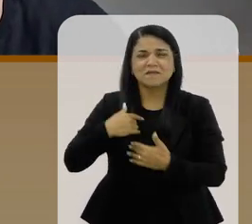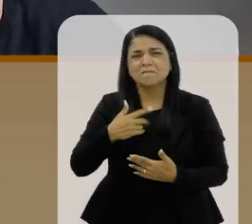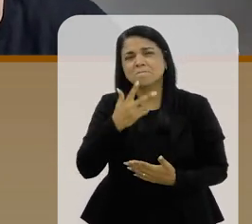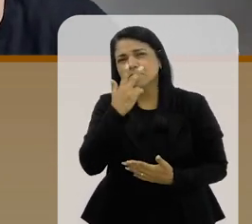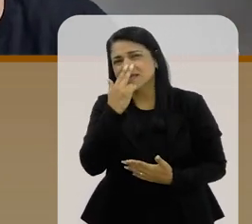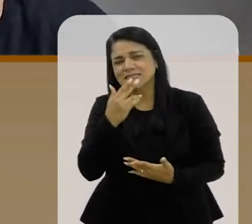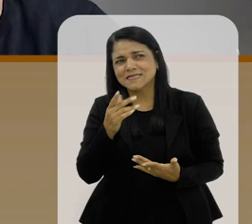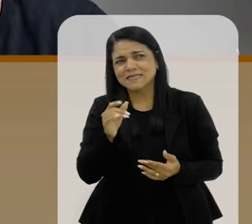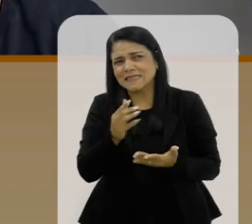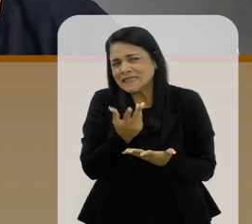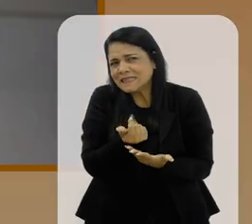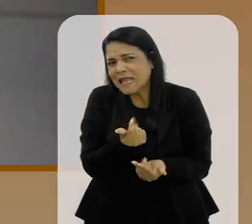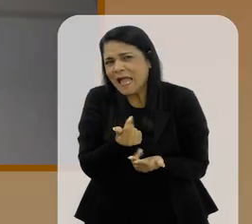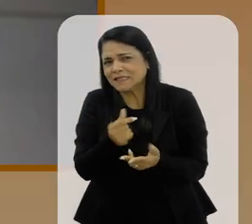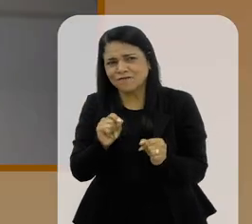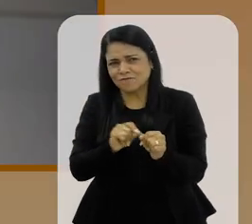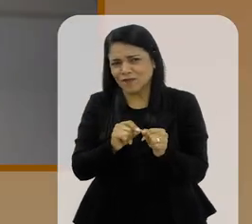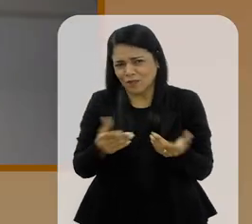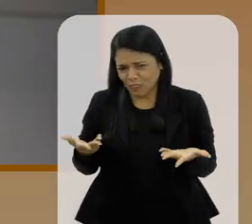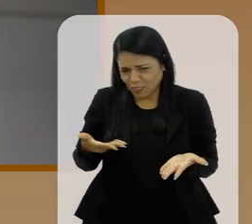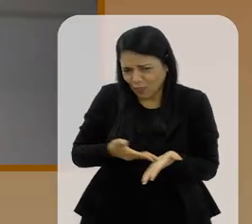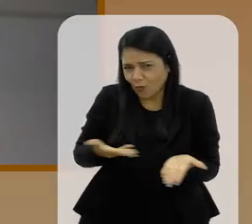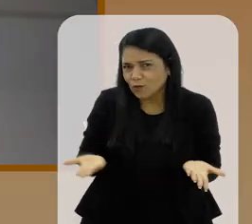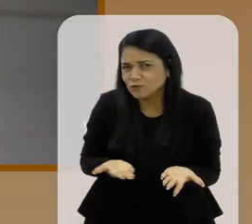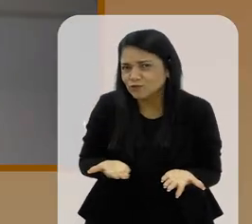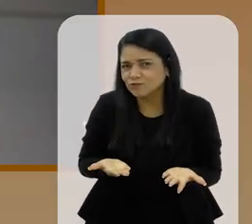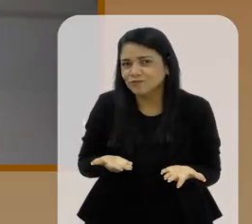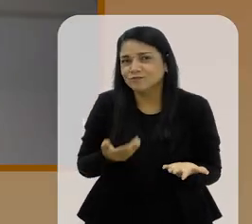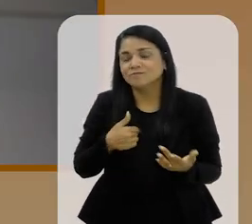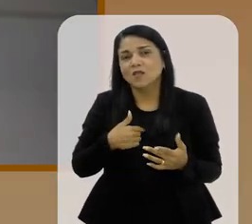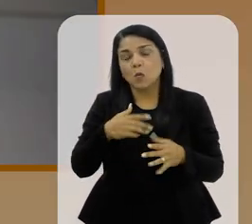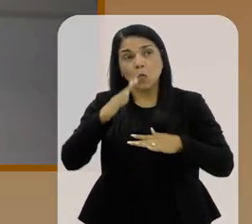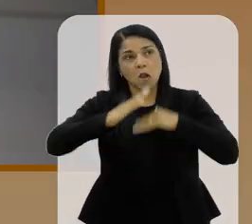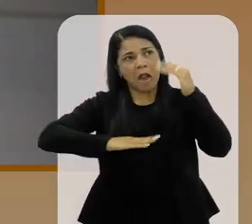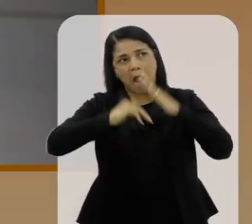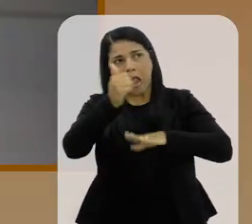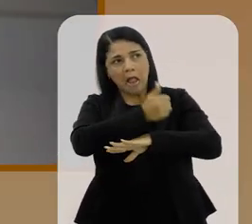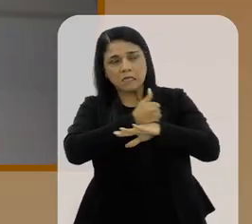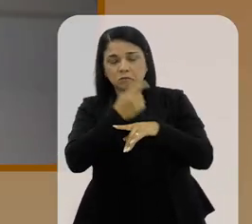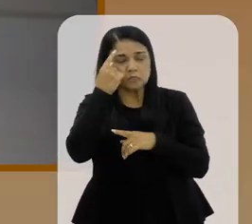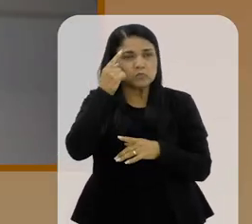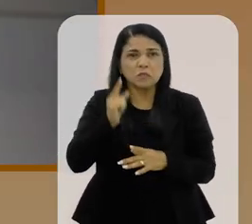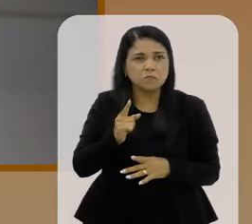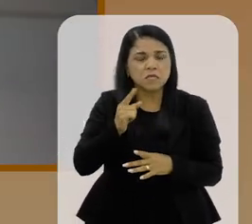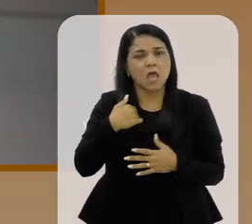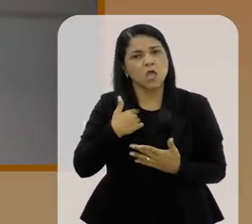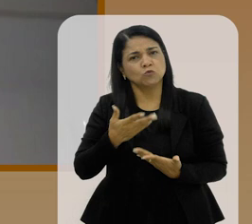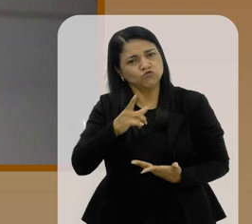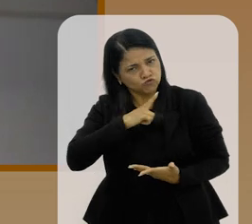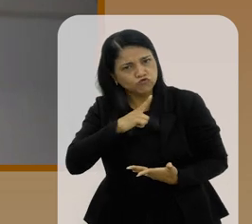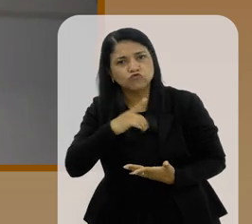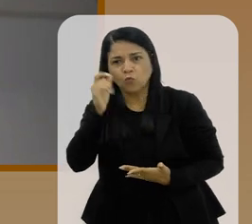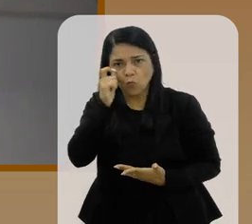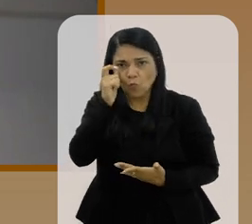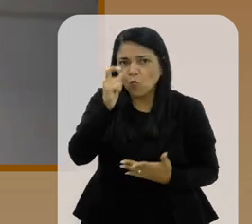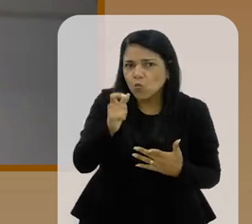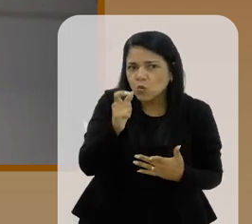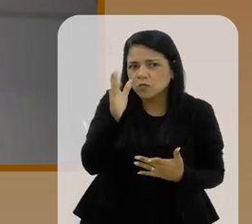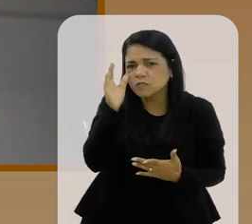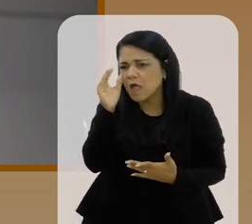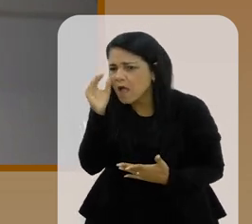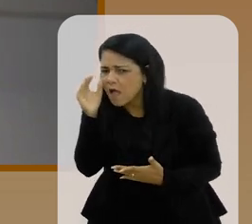é feito, inclusive. Por essa razão, não pensava em fazer uma carreira como matemático, tinha uma curiosidade por aquilo.